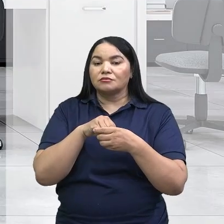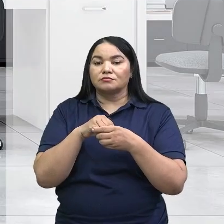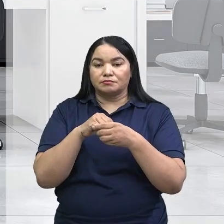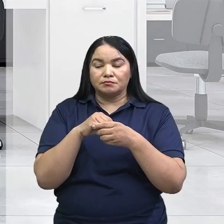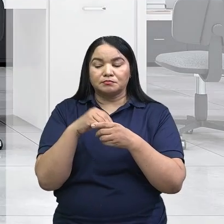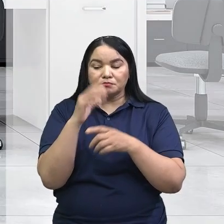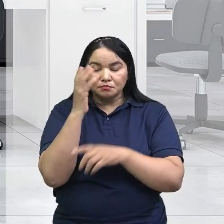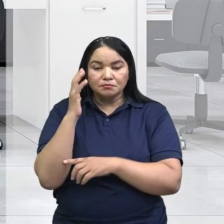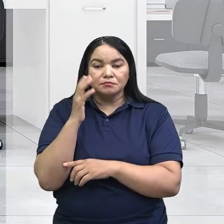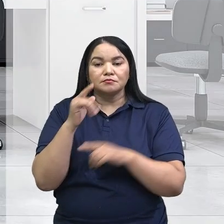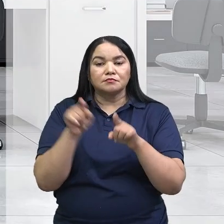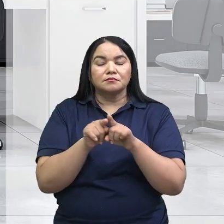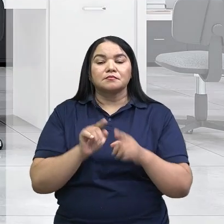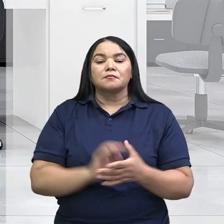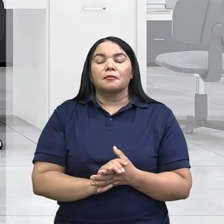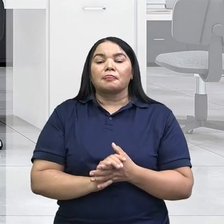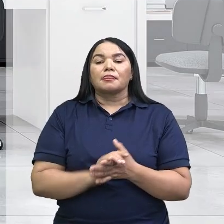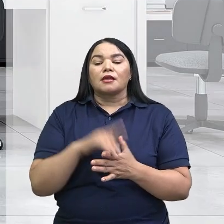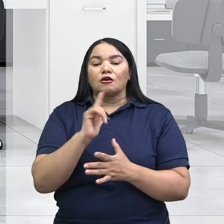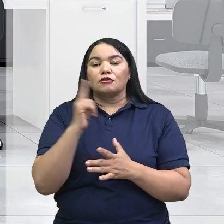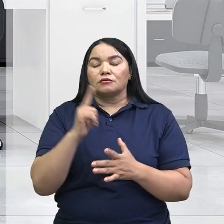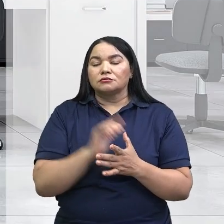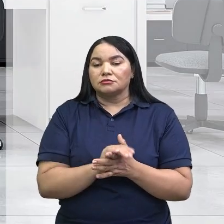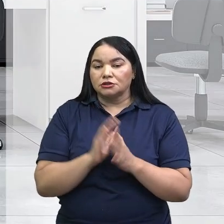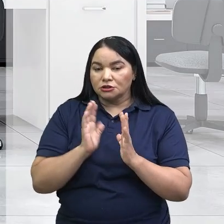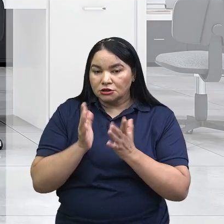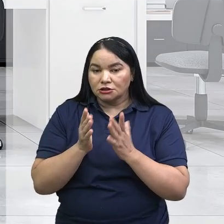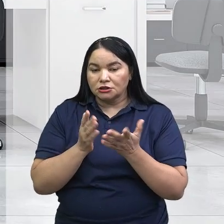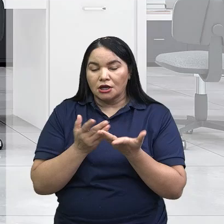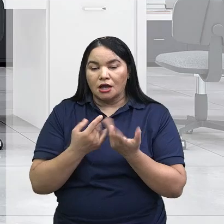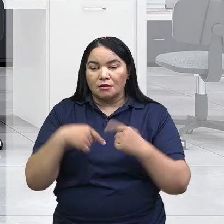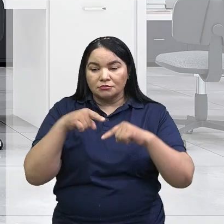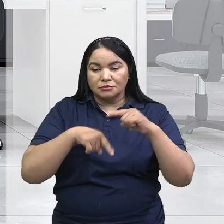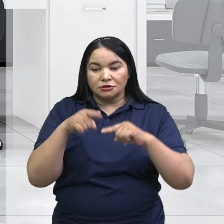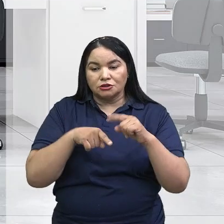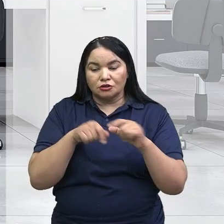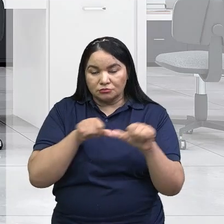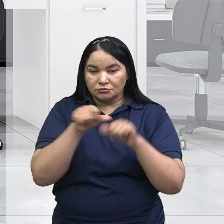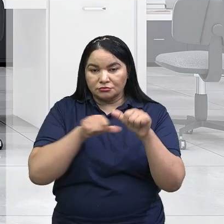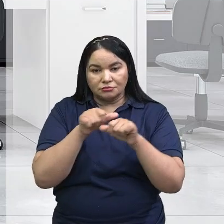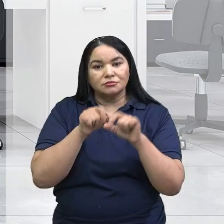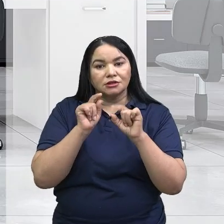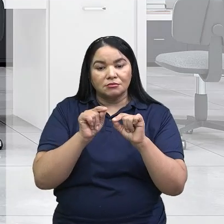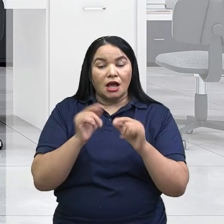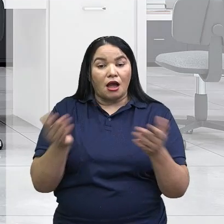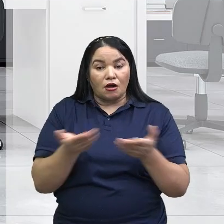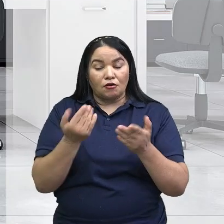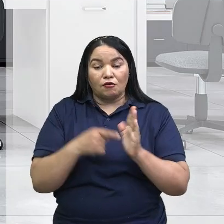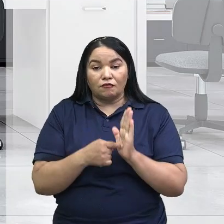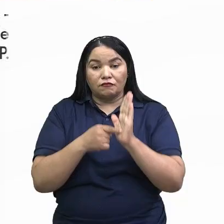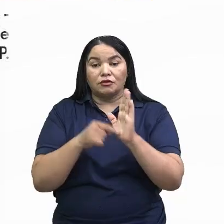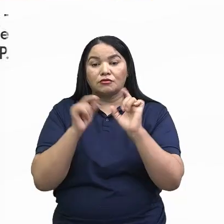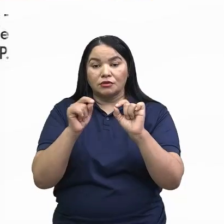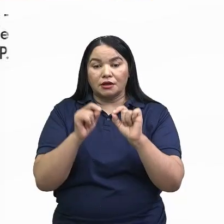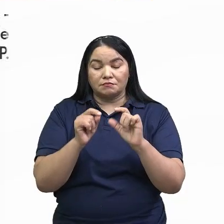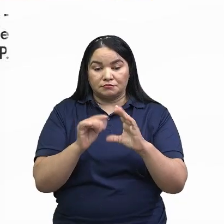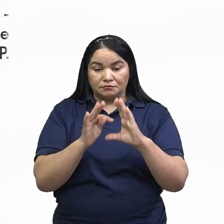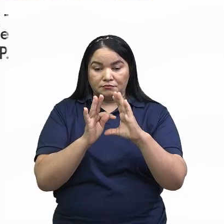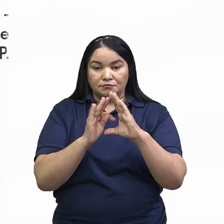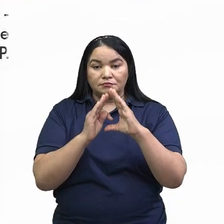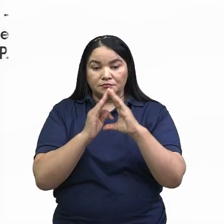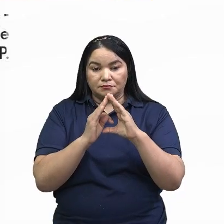organismos. Falamos aí sobre os organismos geneticamente modificados. Agora nós vamos observar um pouco mais sobre os transgênicos. Olha